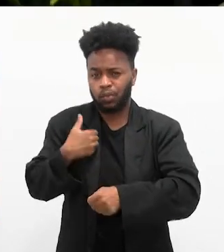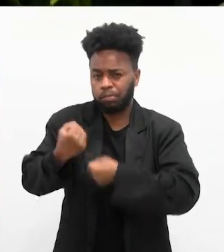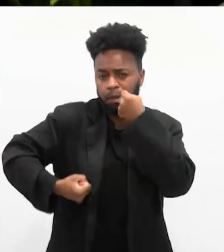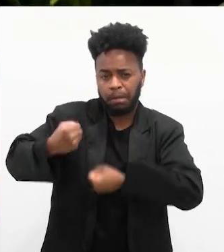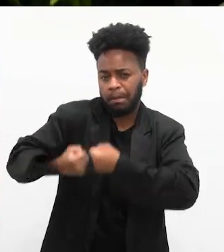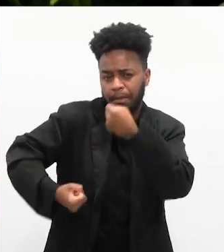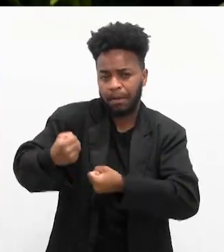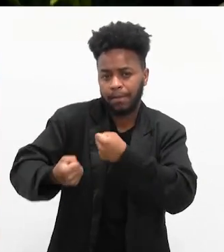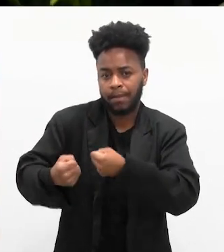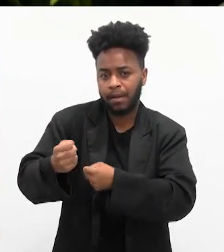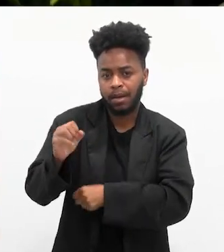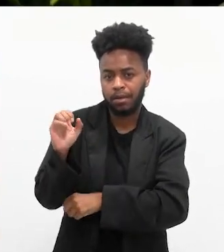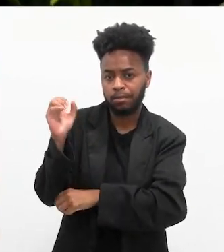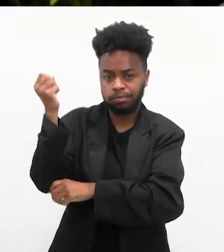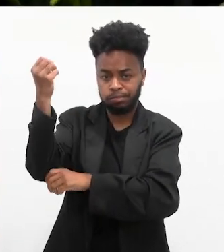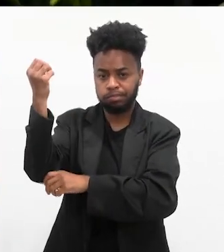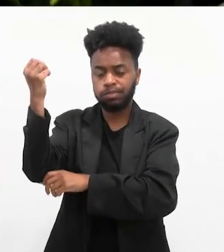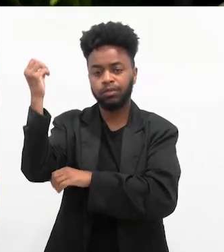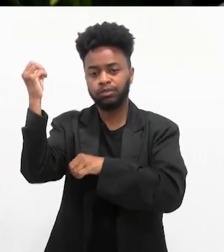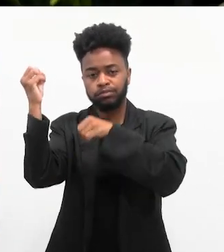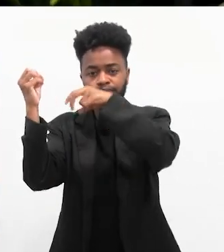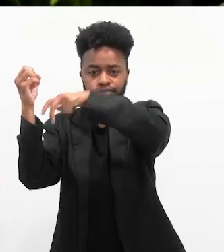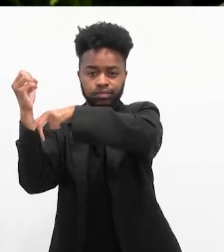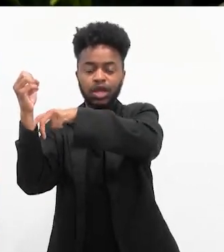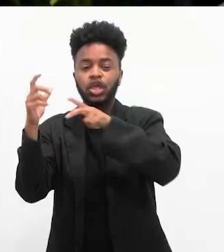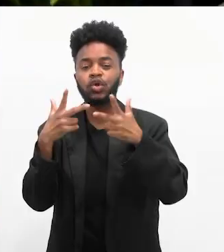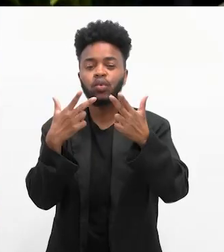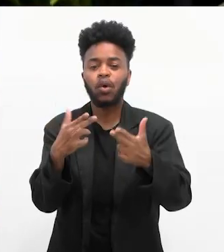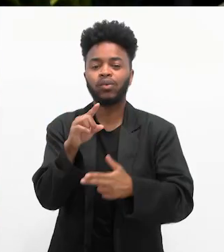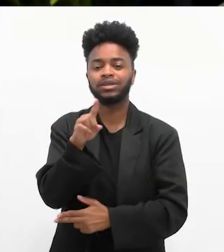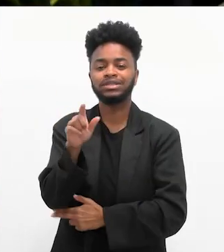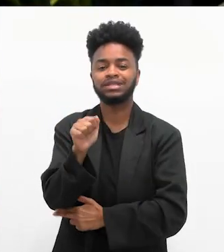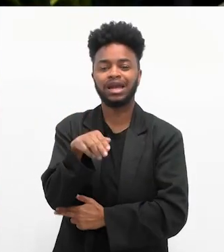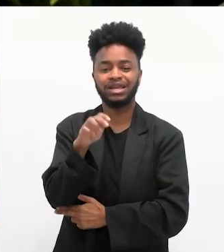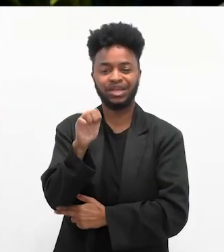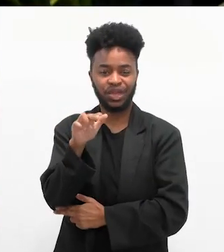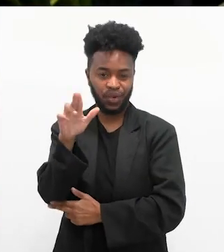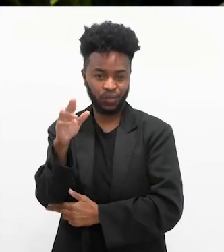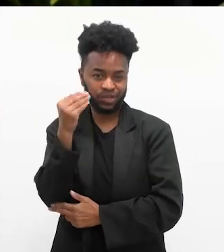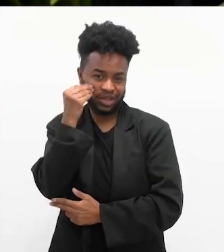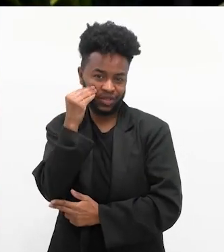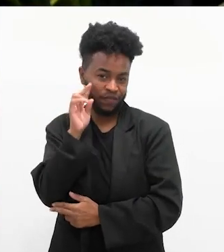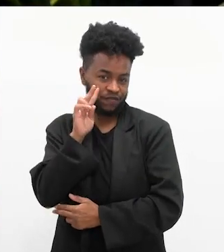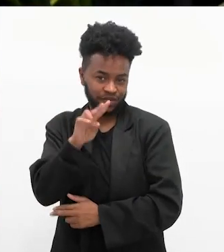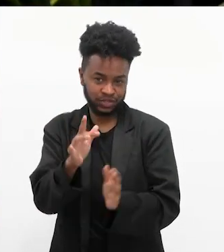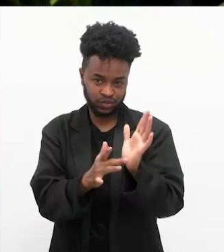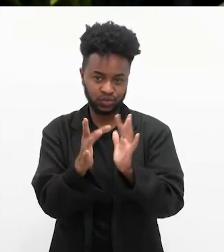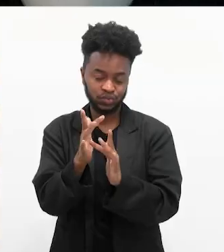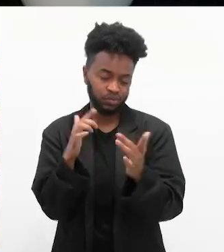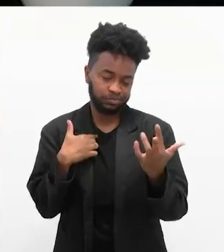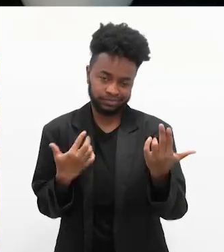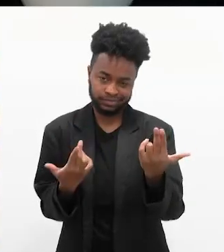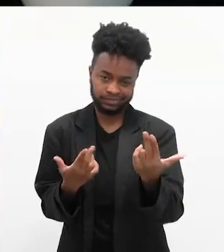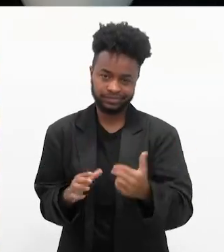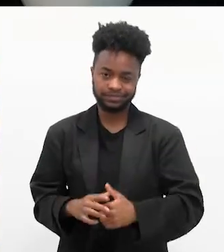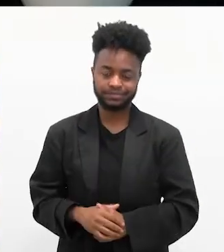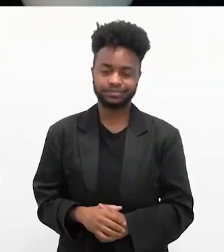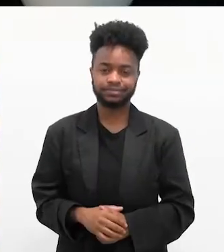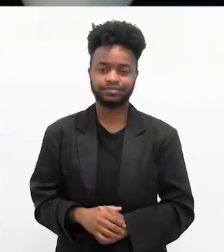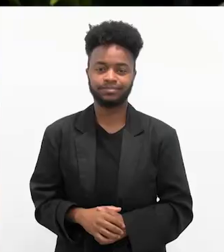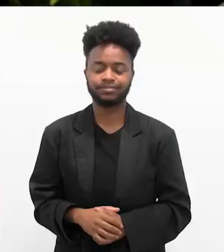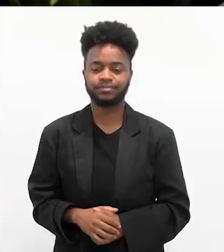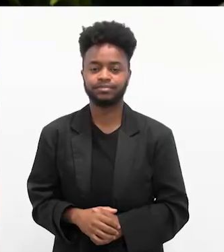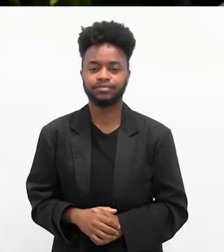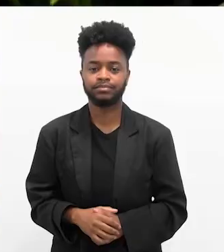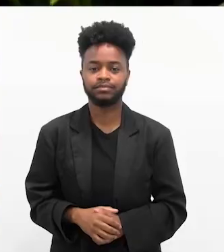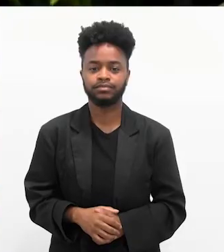onde foi preparado, eu rapidamente subi assim no poste para poder, assim como o Zaqueu que subiu na árvore para ver Jesus, para ver ali o